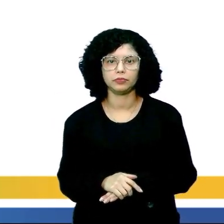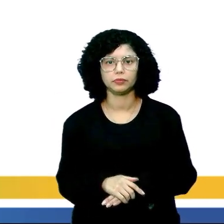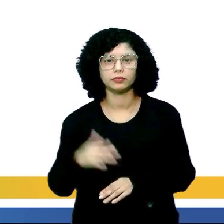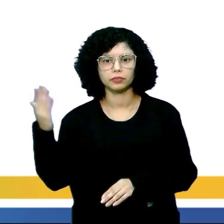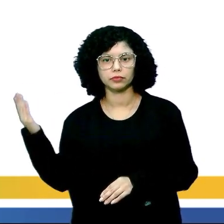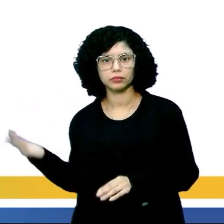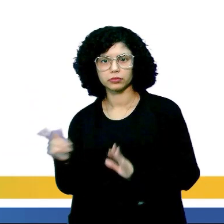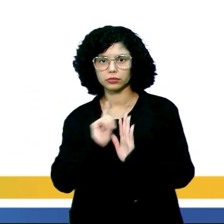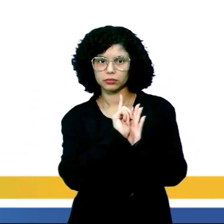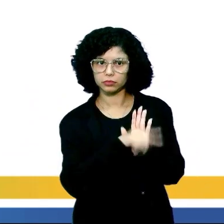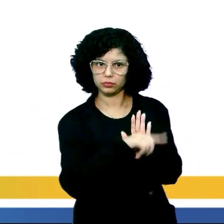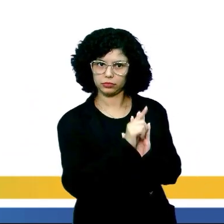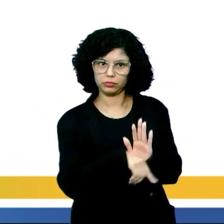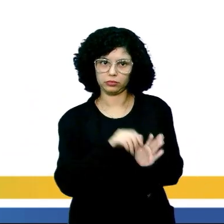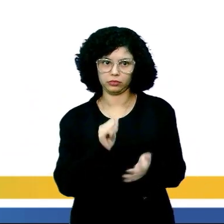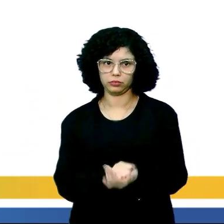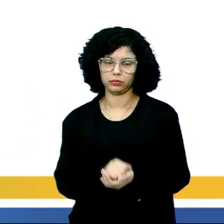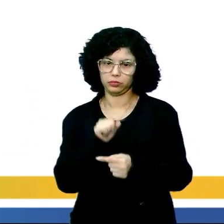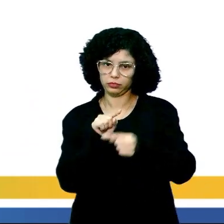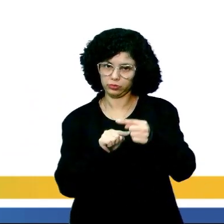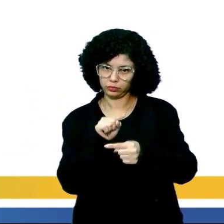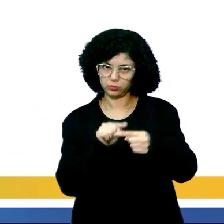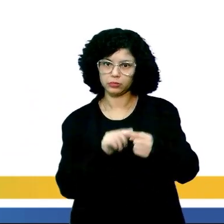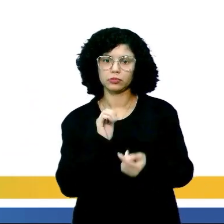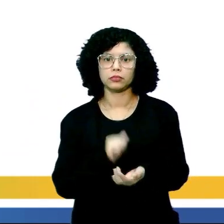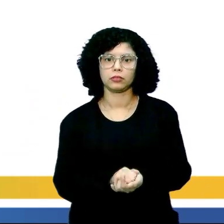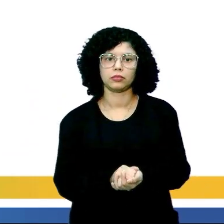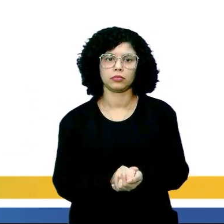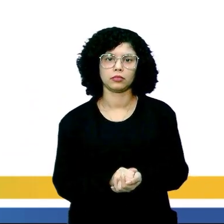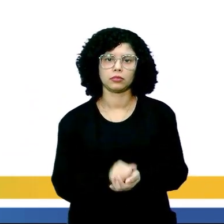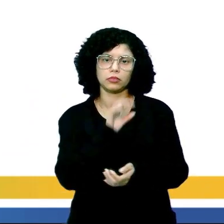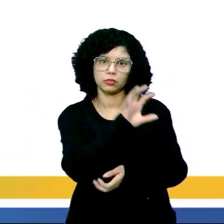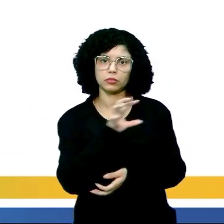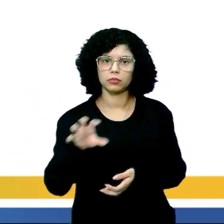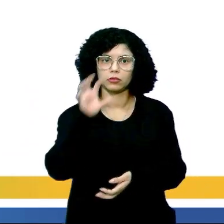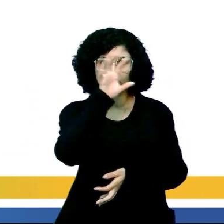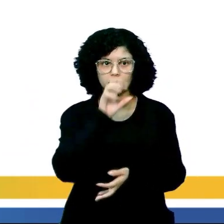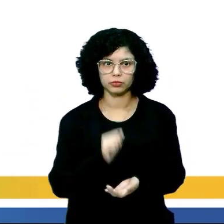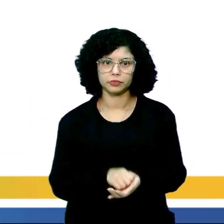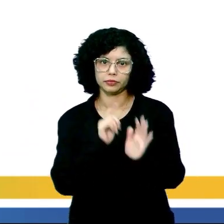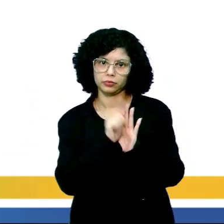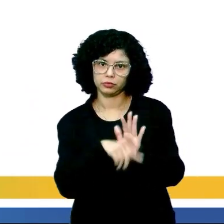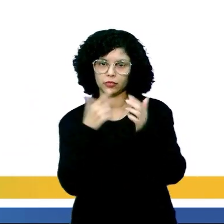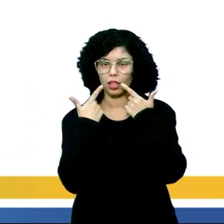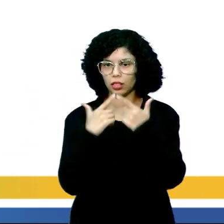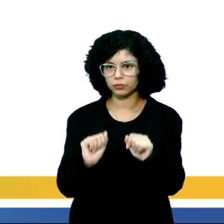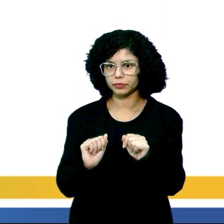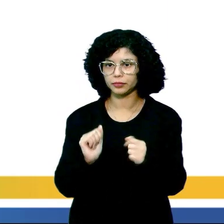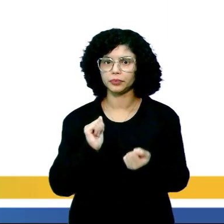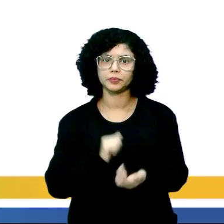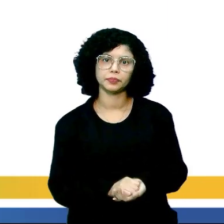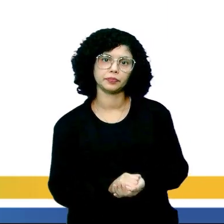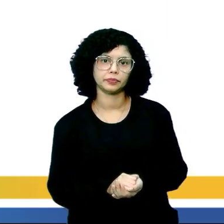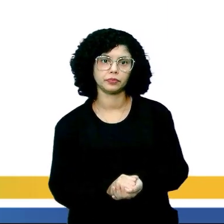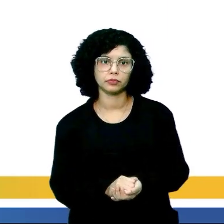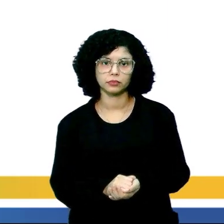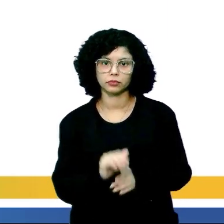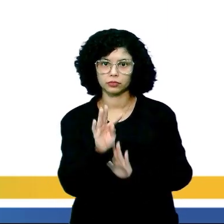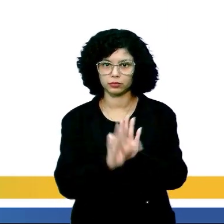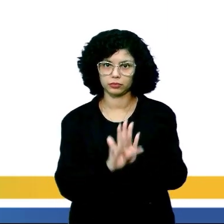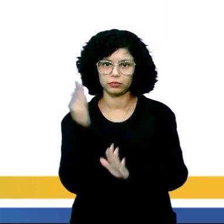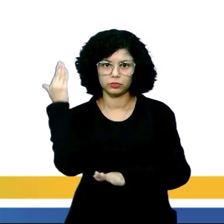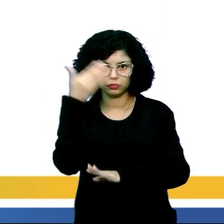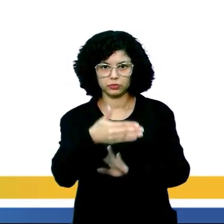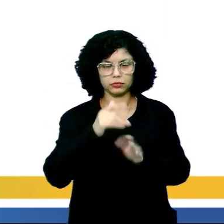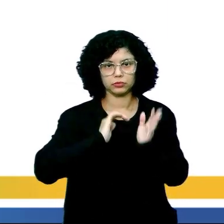E aí os gêneros digitais, galera, ele se divide aí de acordo com esse mapa conceitual, né, nos gêneros de linguagem, né, e